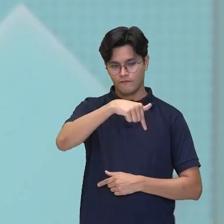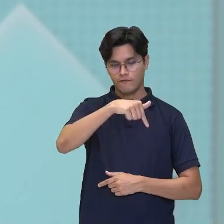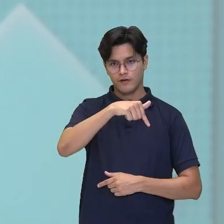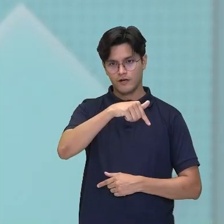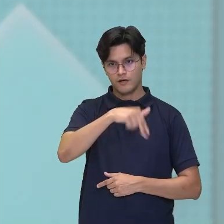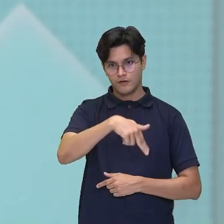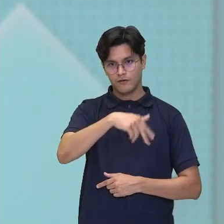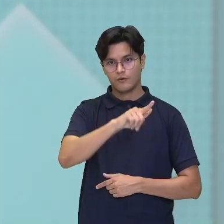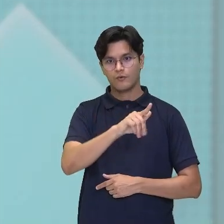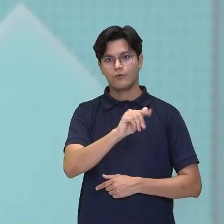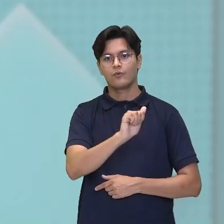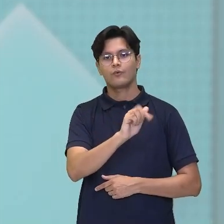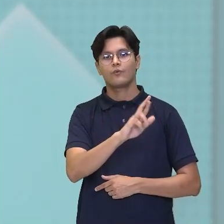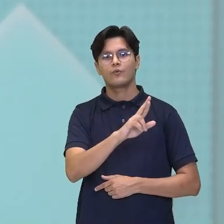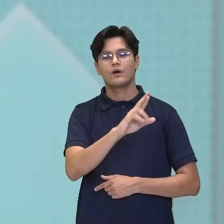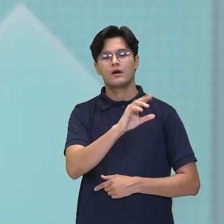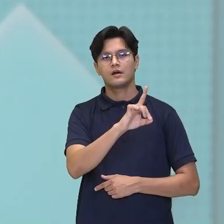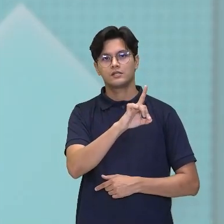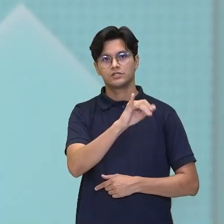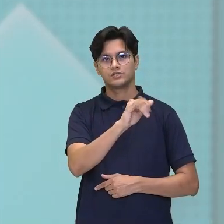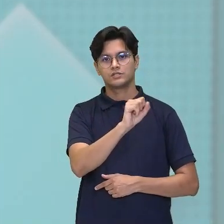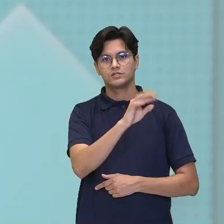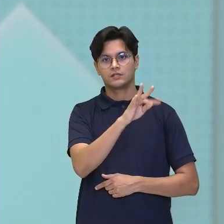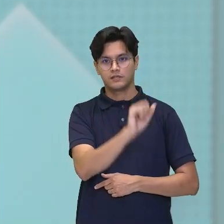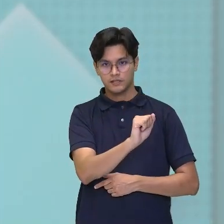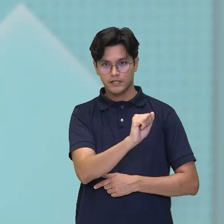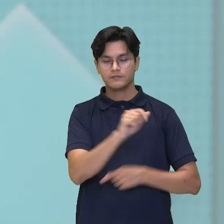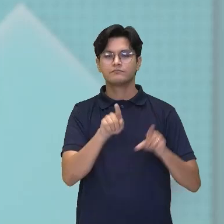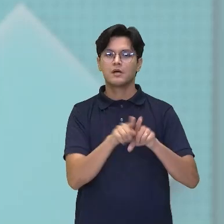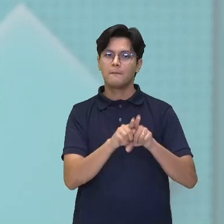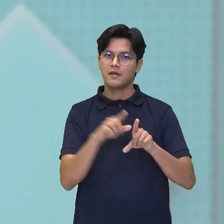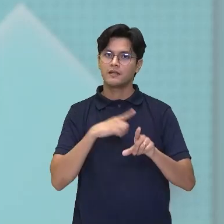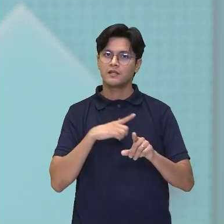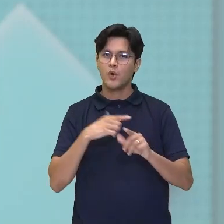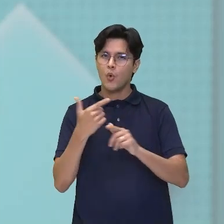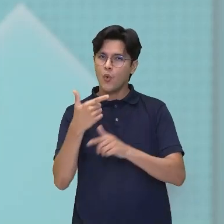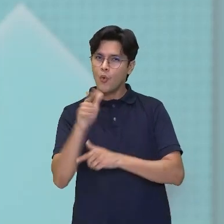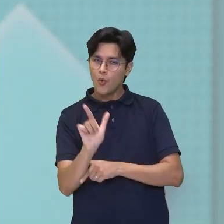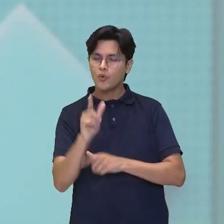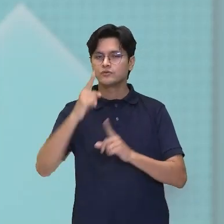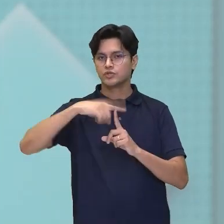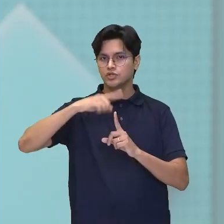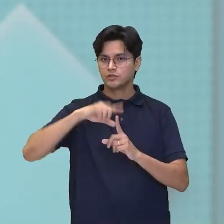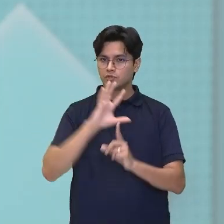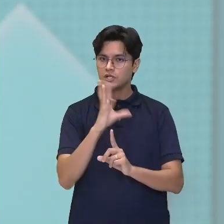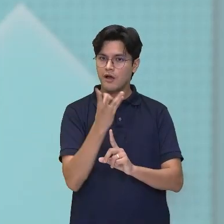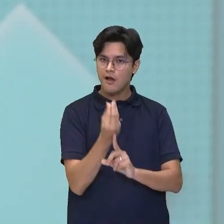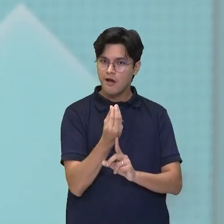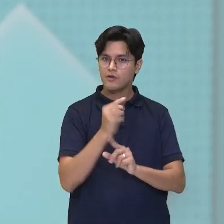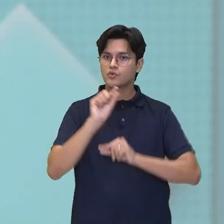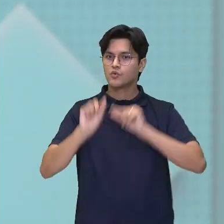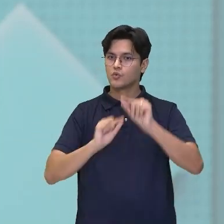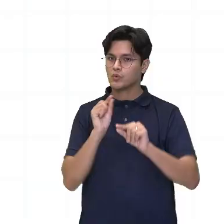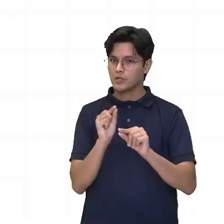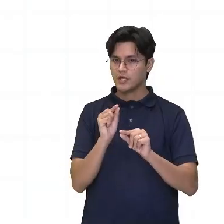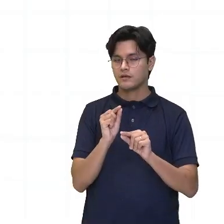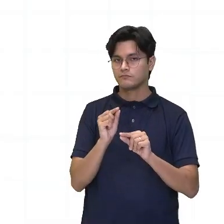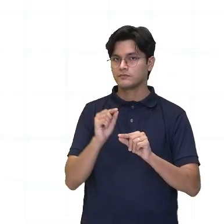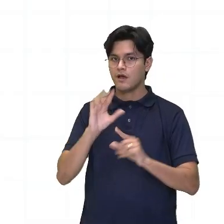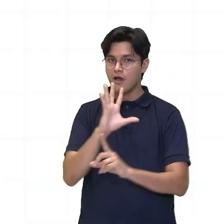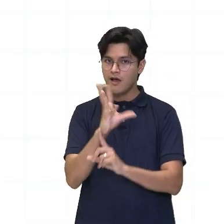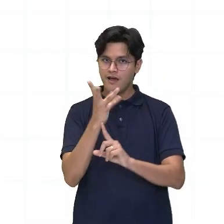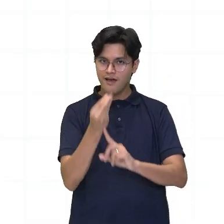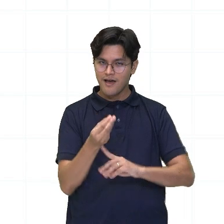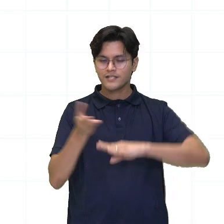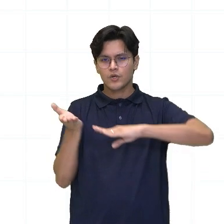também tivemos um outro estilo de arte, que é a arte dos dias atuais, que é chamada arte contemporânea. E vamos